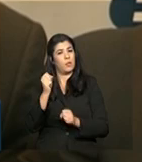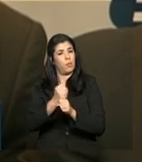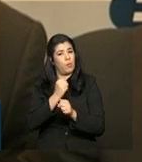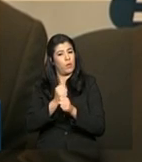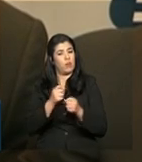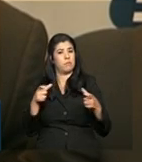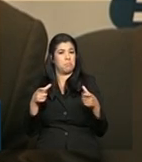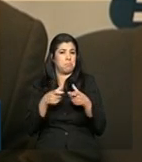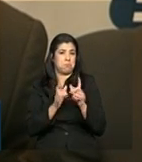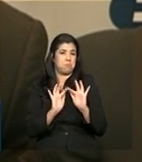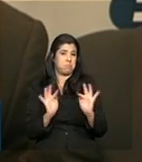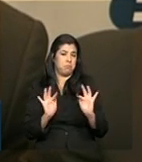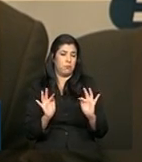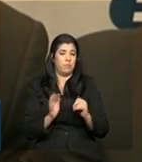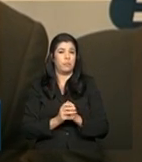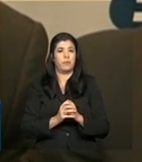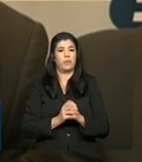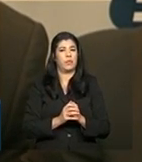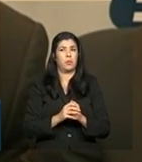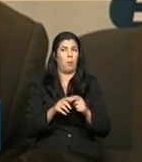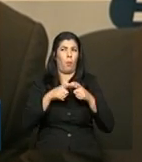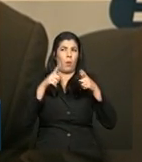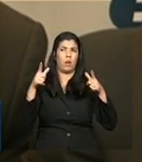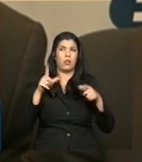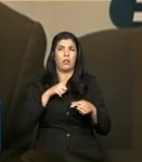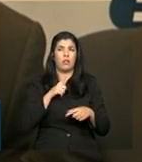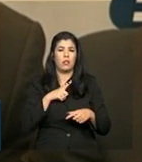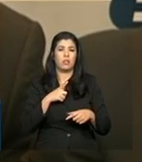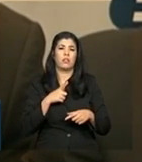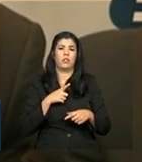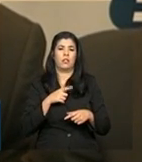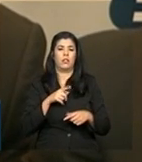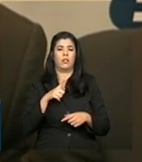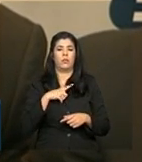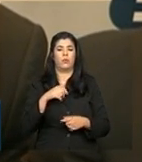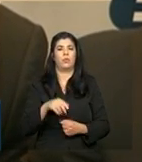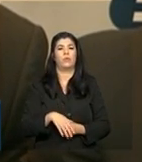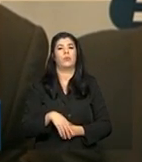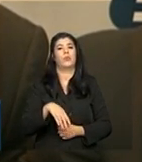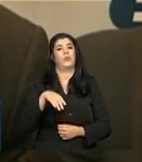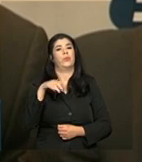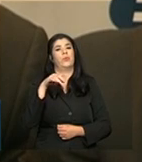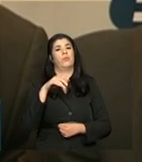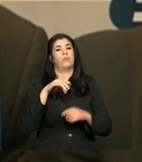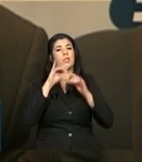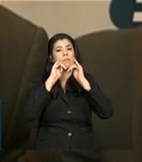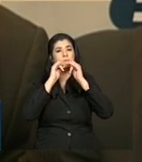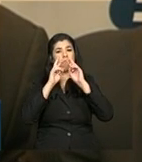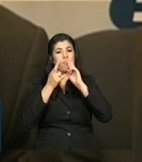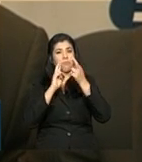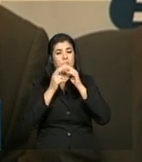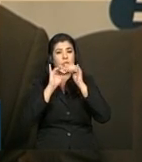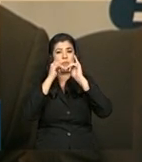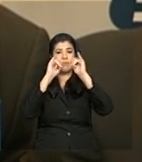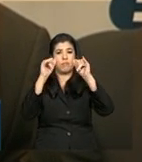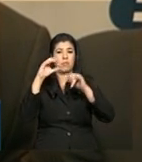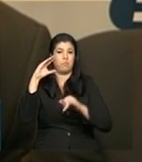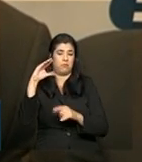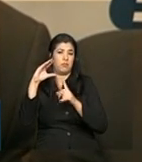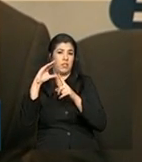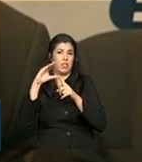pequenas, não são obras muito grandes, com exceção do C, que é uma linha de 1.000 quilômetros, as outras são pequenas, uma